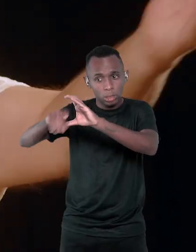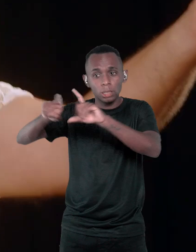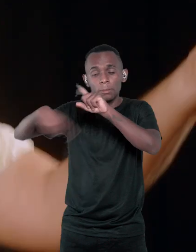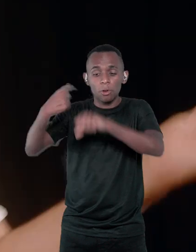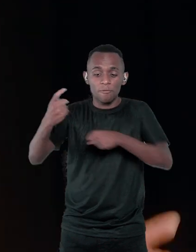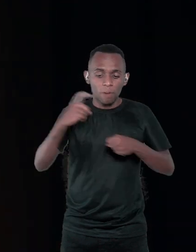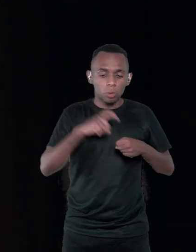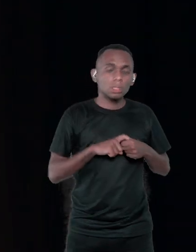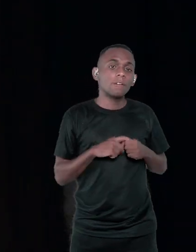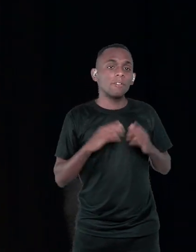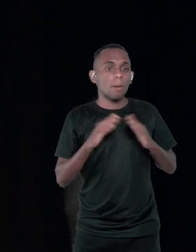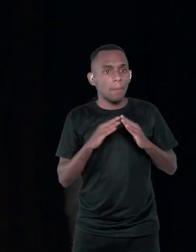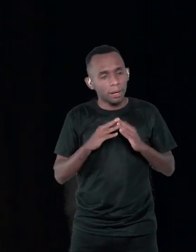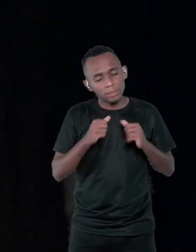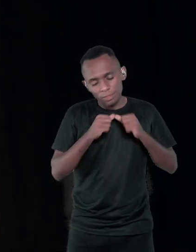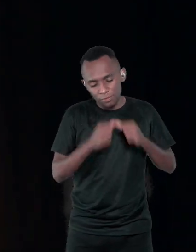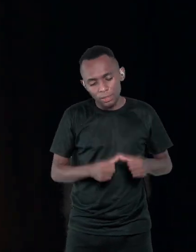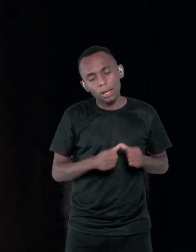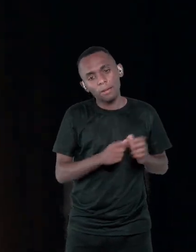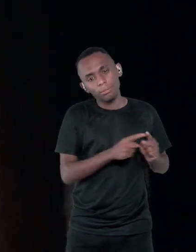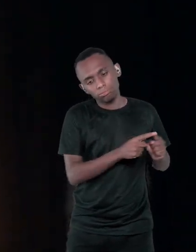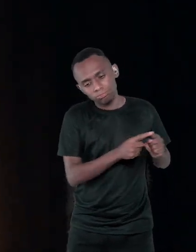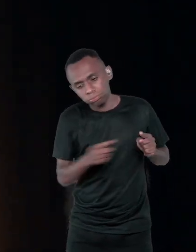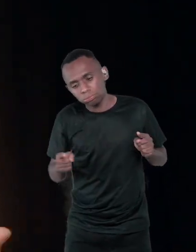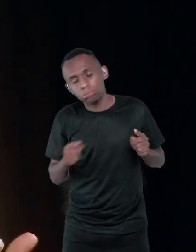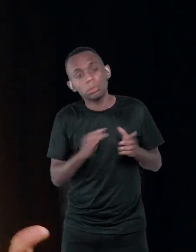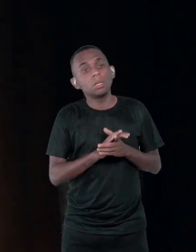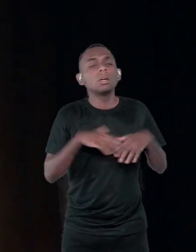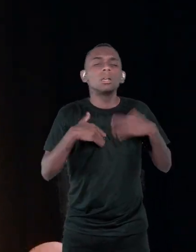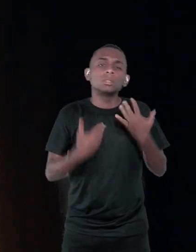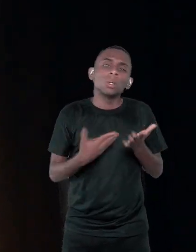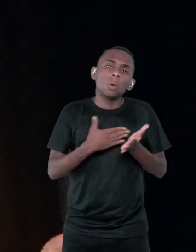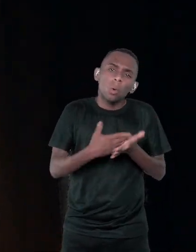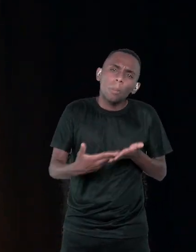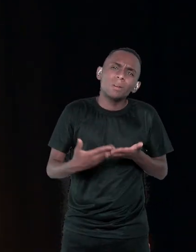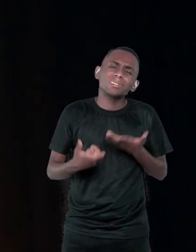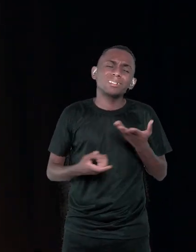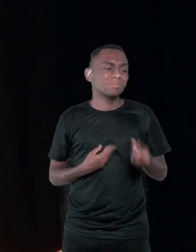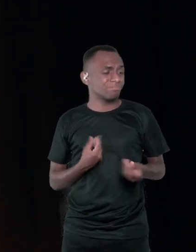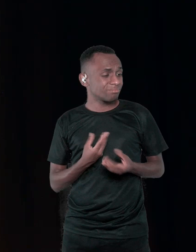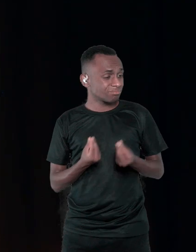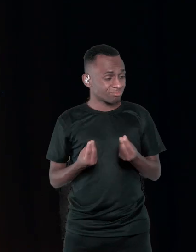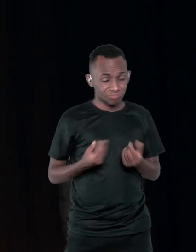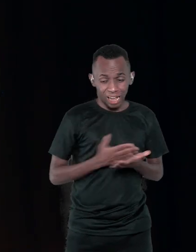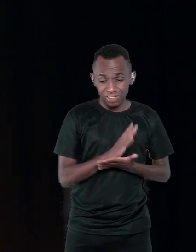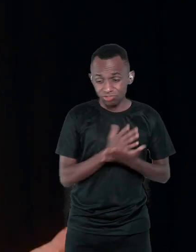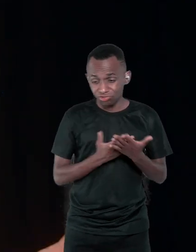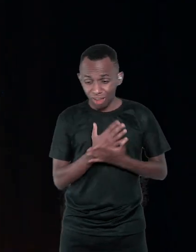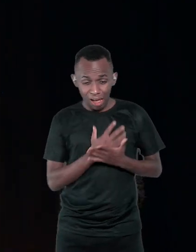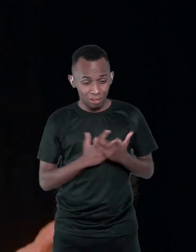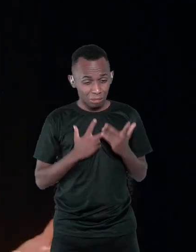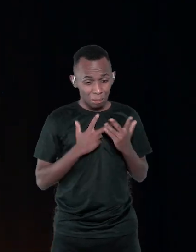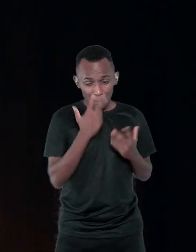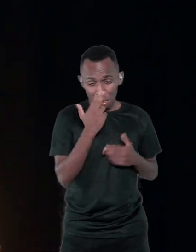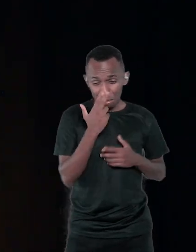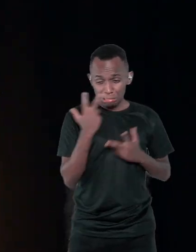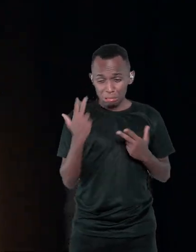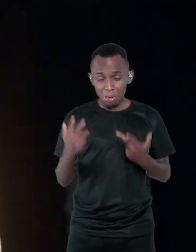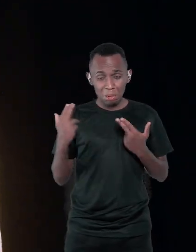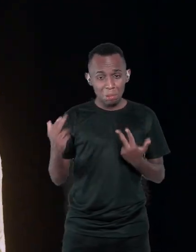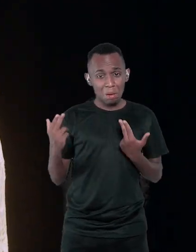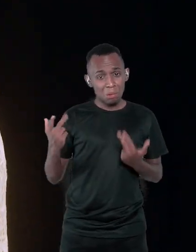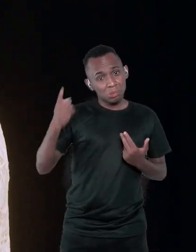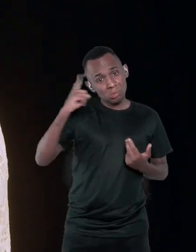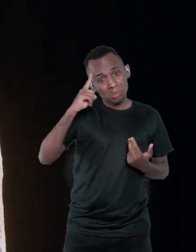toda. Histórias não muito diferentes de tantas pessoas aqui. E eu comecei a ficar um pouco de saco cheio daquele cotidiano, que era muito parecido, muito igual, e eu